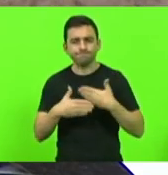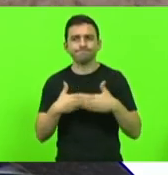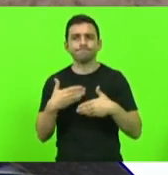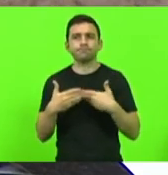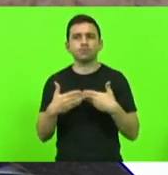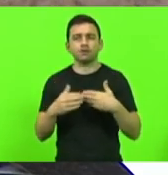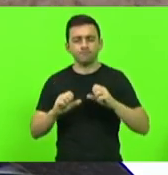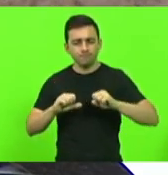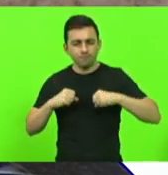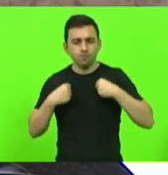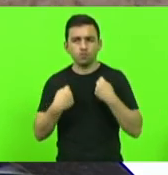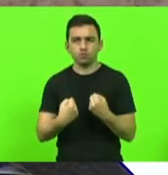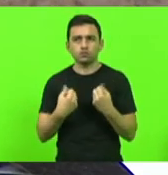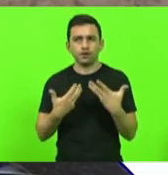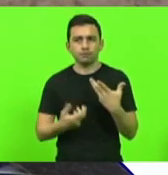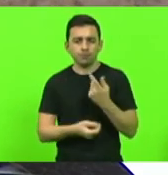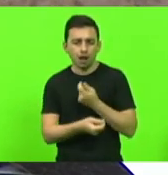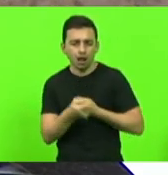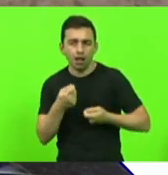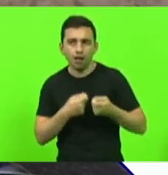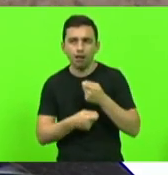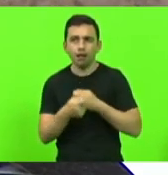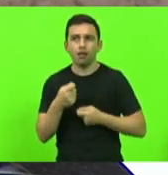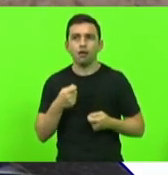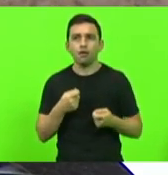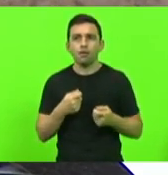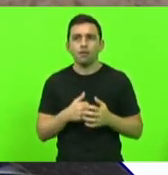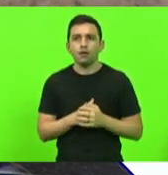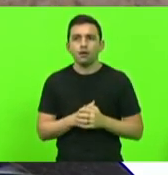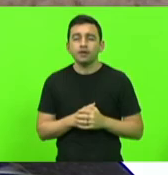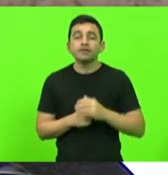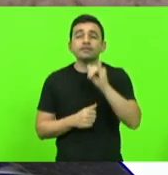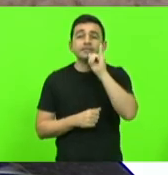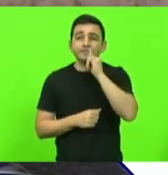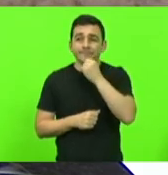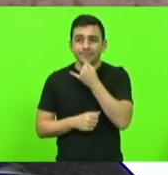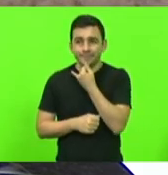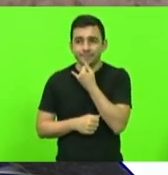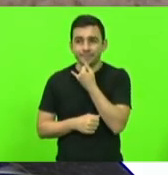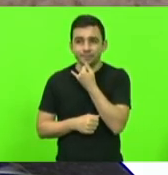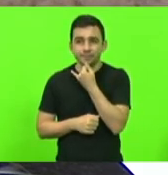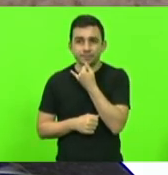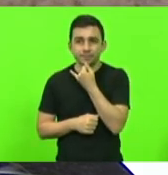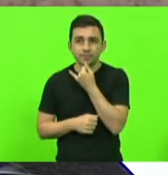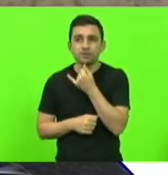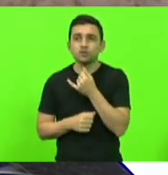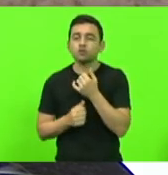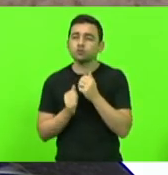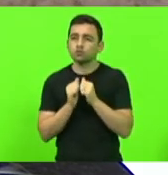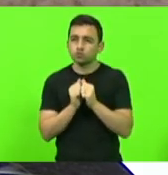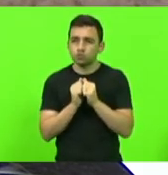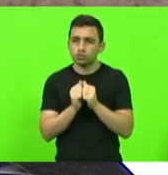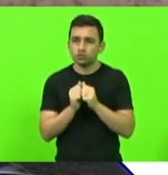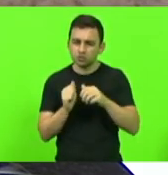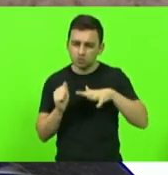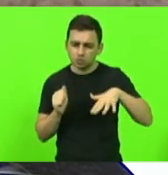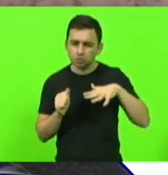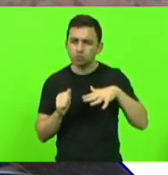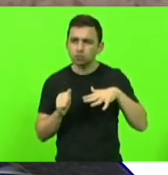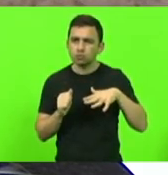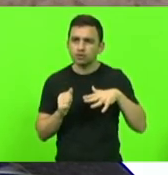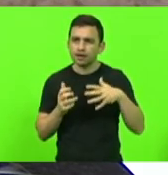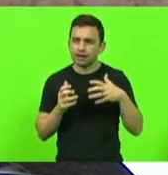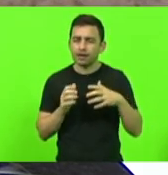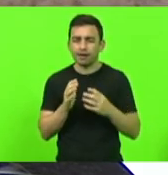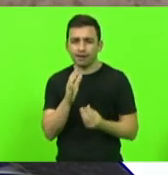a gerar riquezas e oportunidade. Infelizmente, ao mesmo tempo que os parlamentos muitas vezes criam